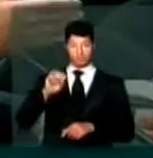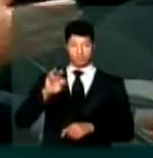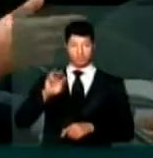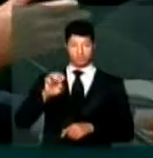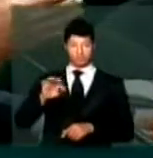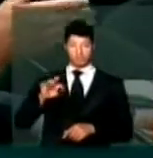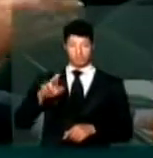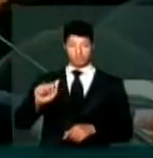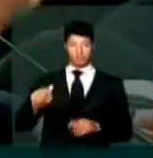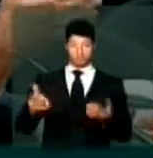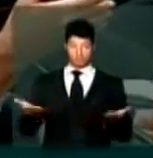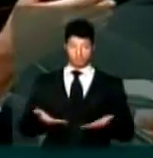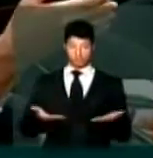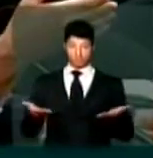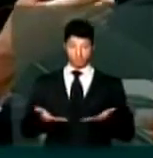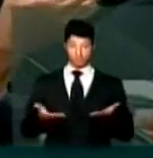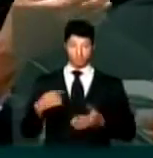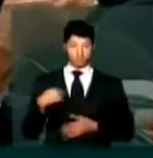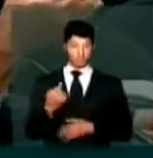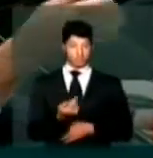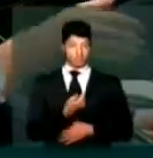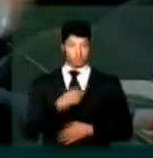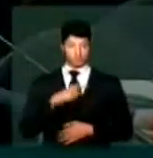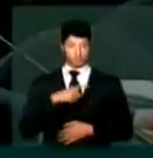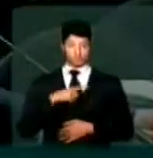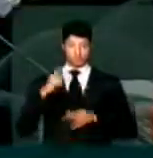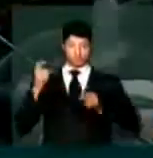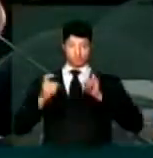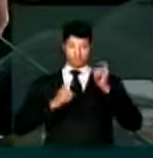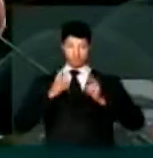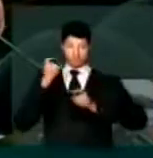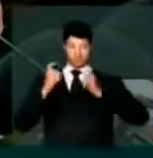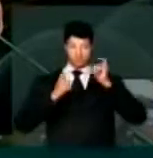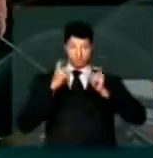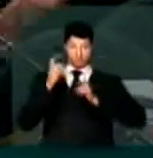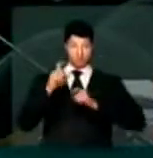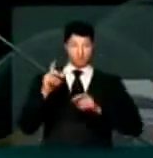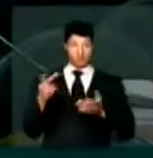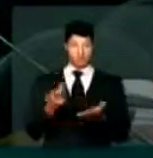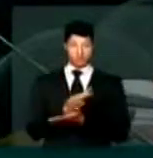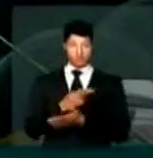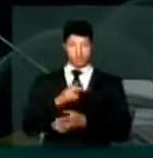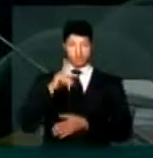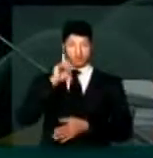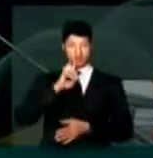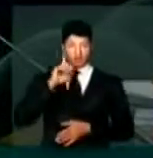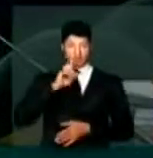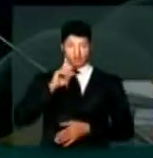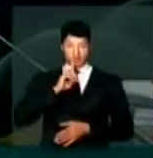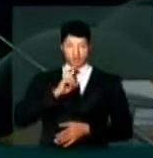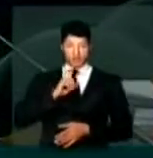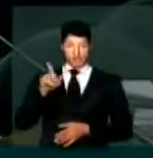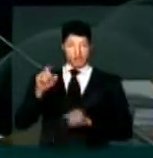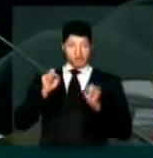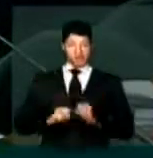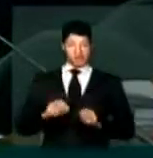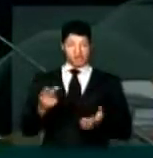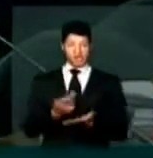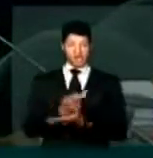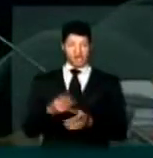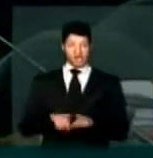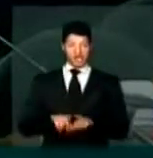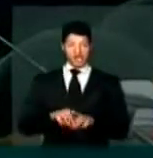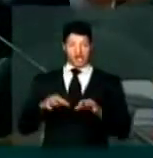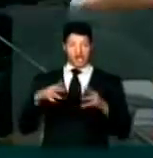Você rompeu a e bolsa, é isso? hoje nós temos uma preocupação do que está acontecendo nos Estados Unidos. Estados Unidos, e pode acontecer